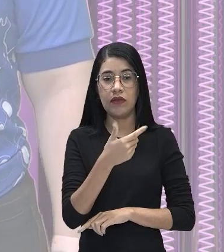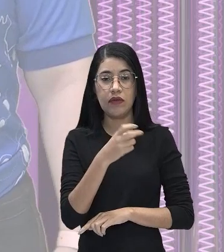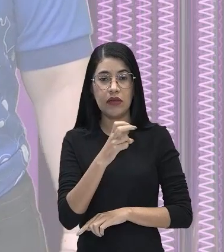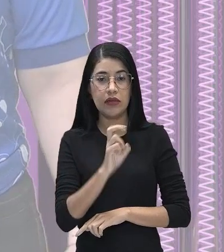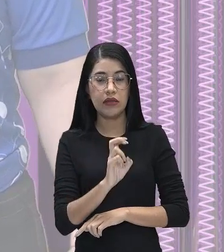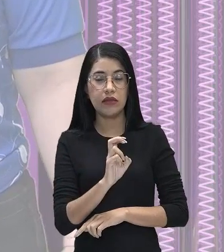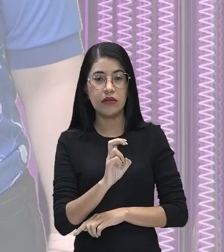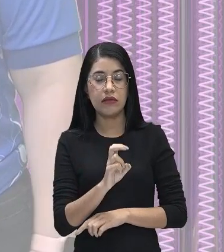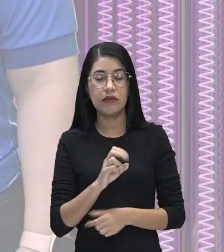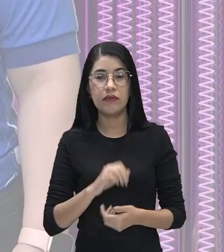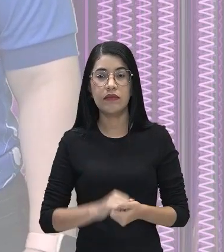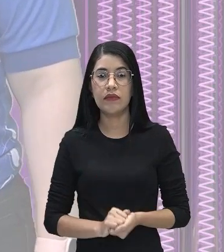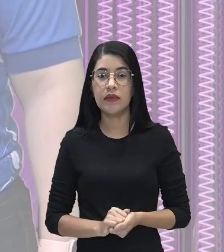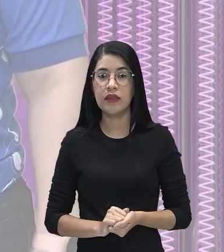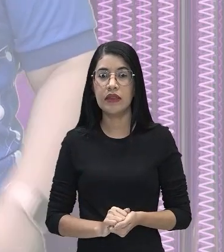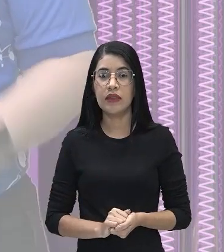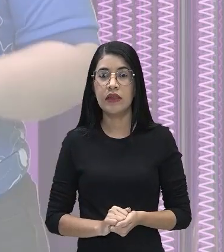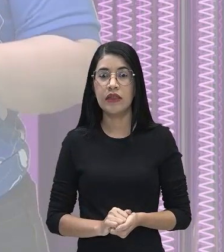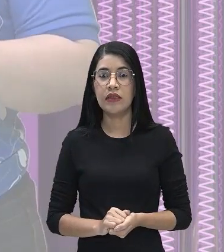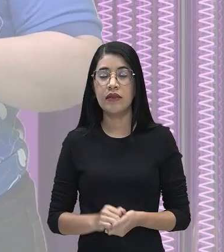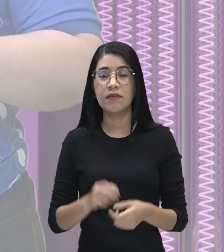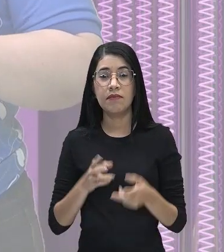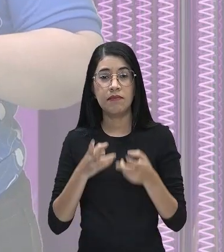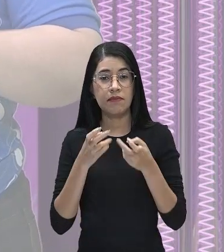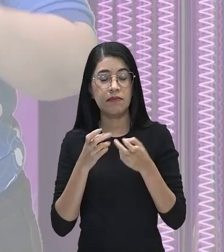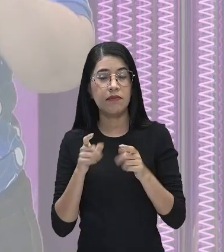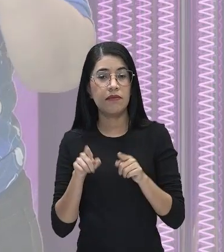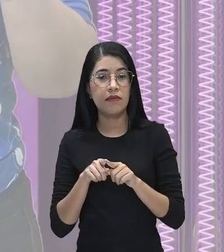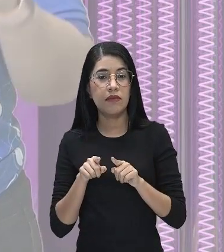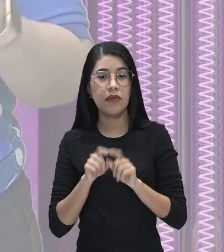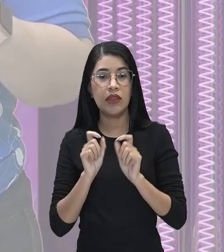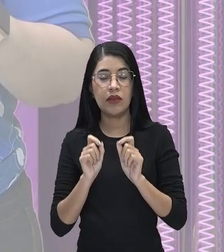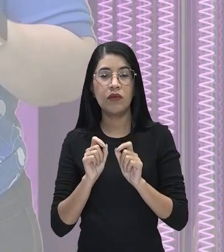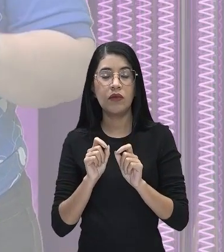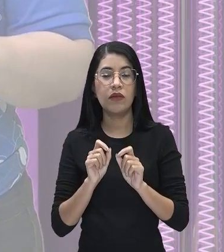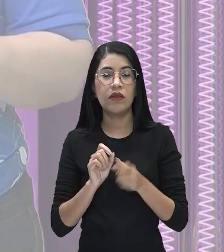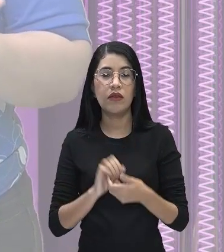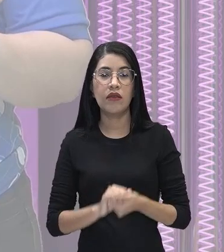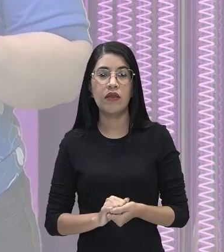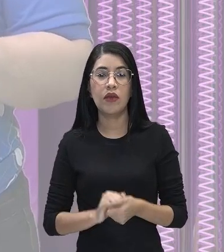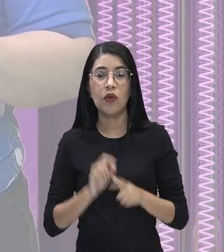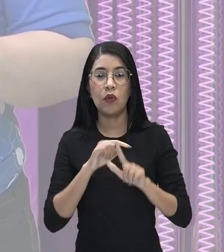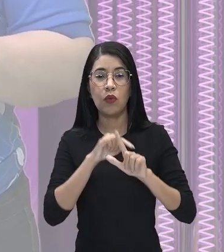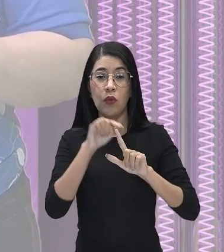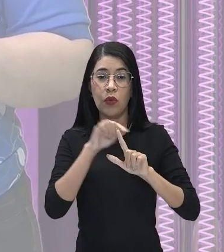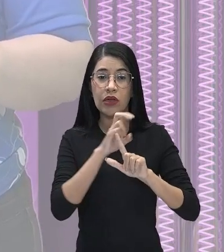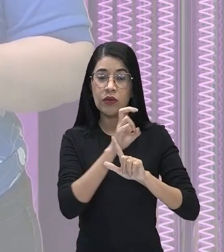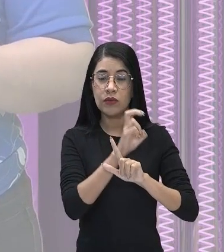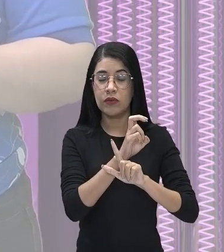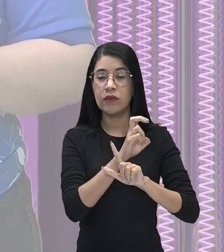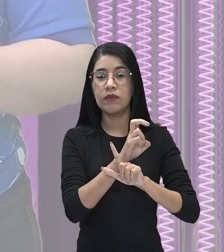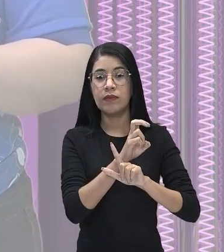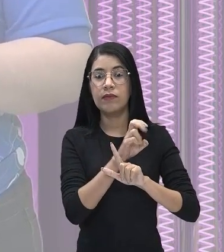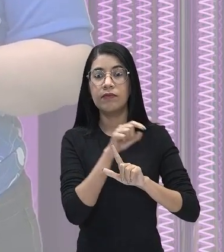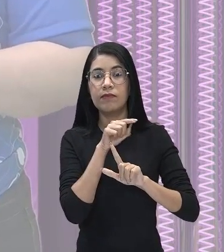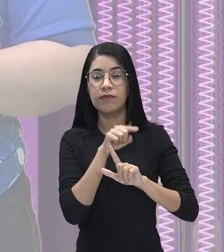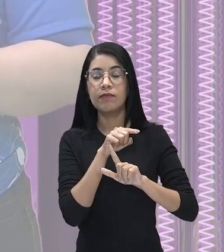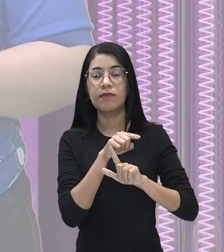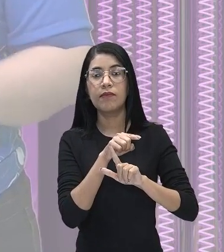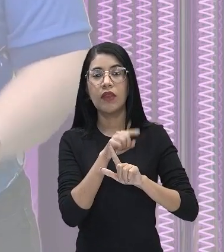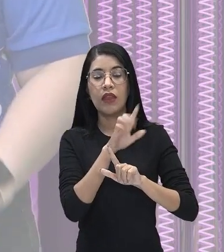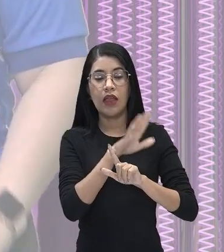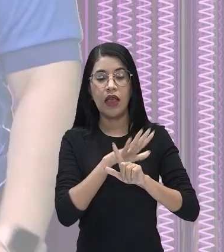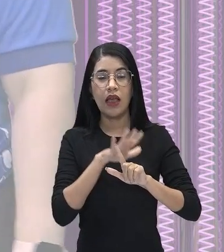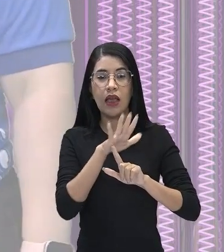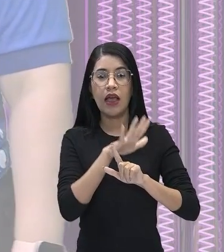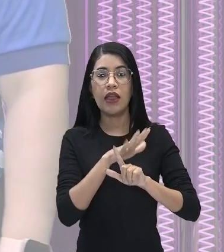quadradinhos. E se você observar, esse quadrado de lado 5, o quadrado dele